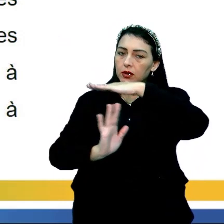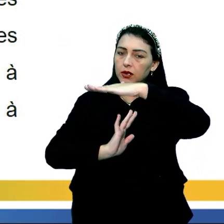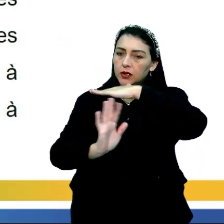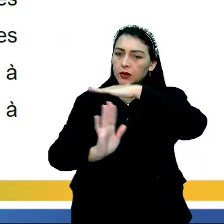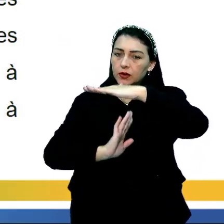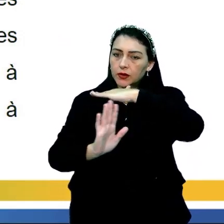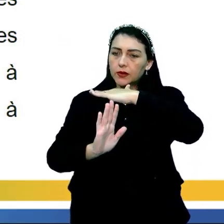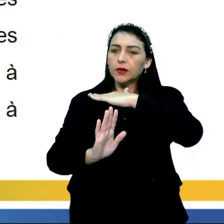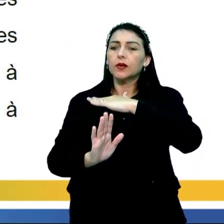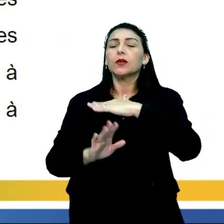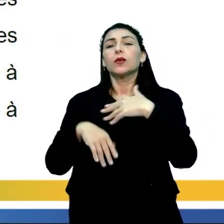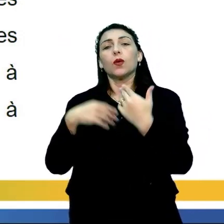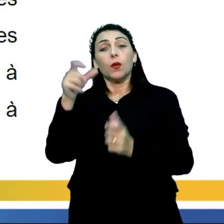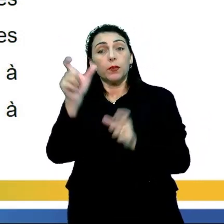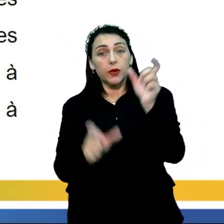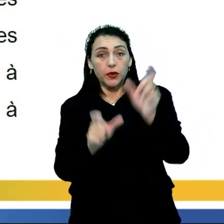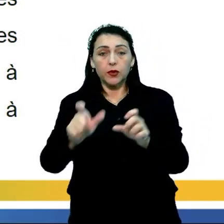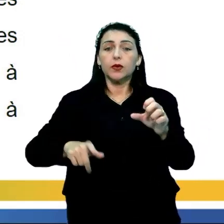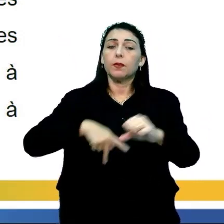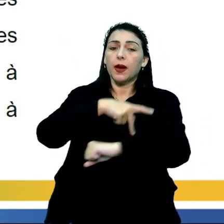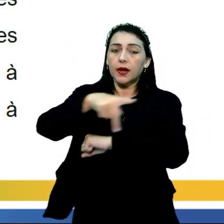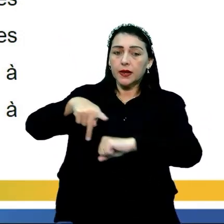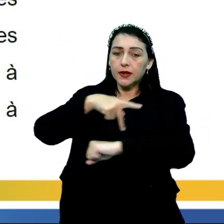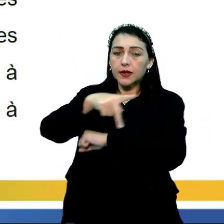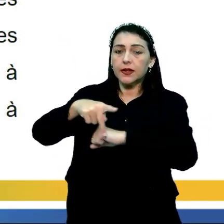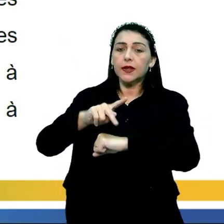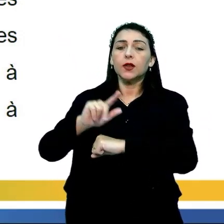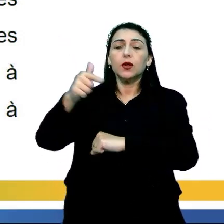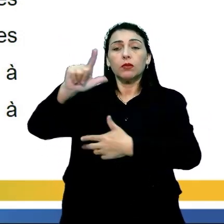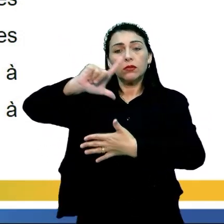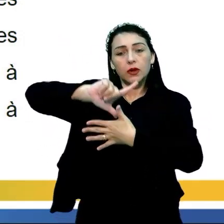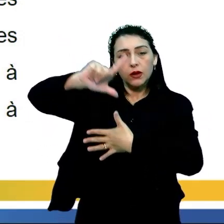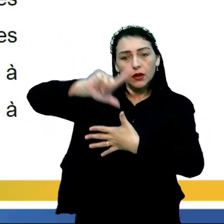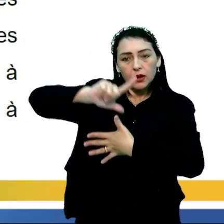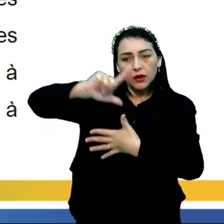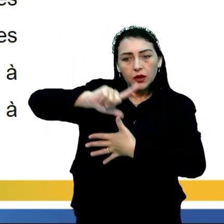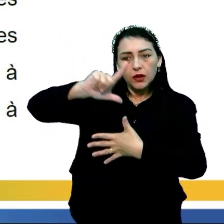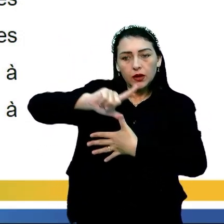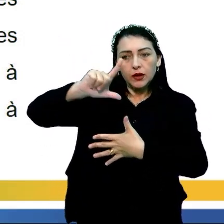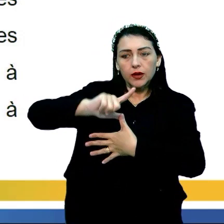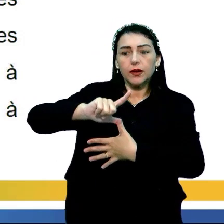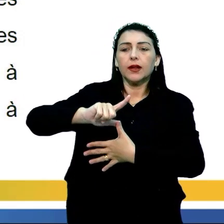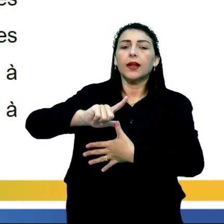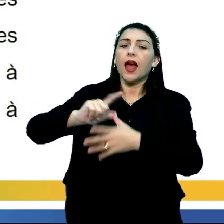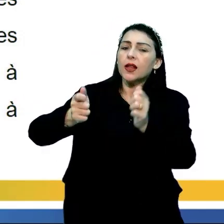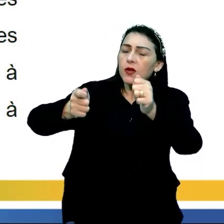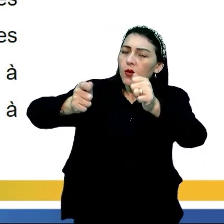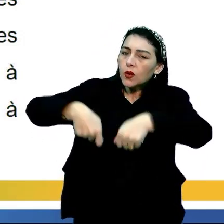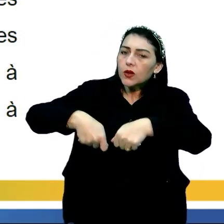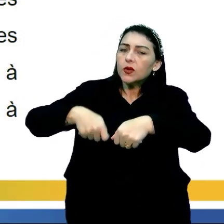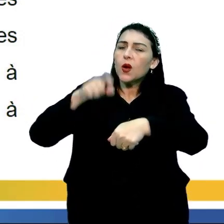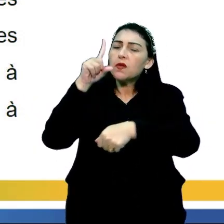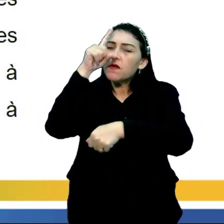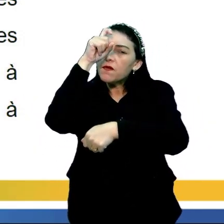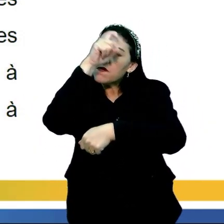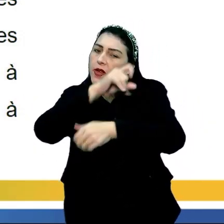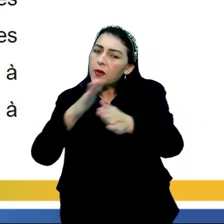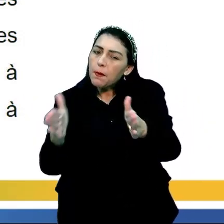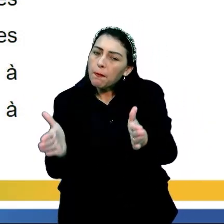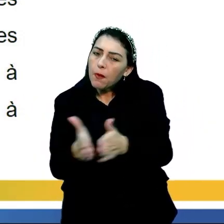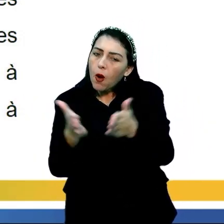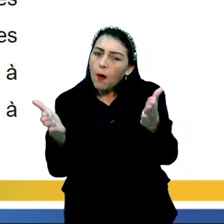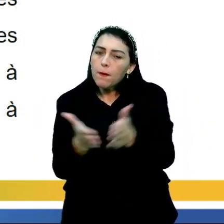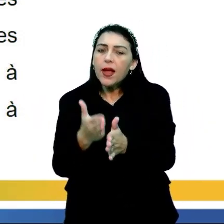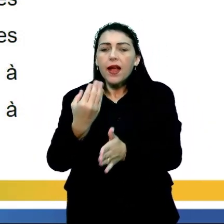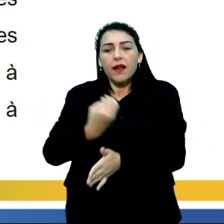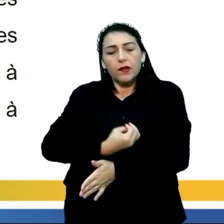contingentes imigratórios, com indivíduos de países subdesenvolvidos latino-americanos. No entanto, as